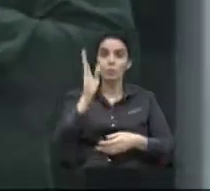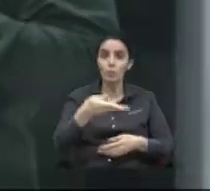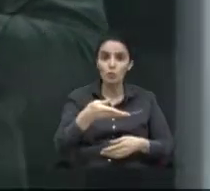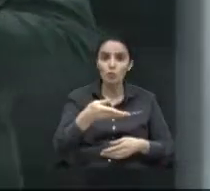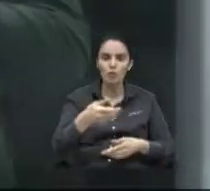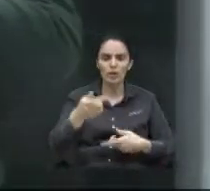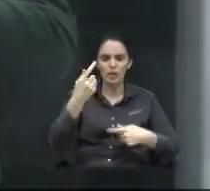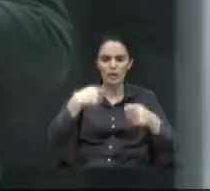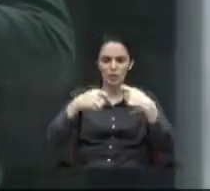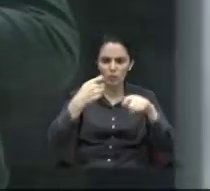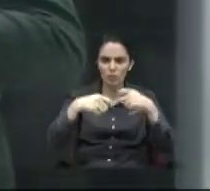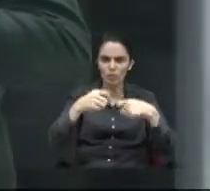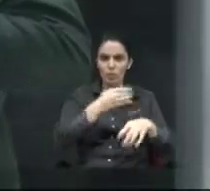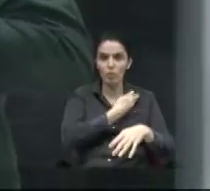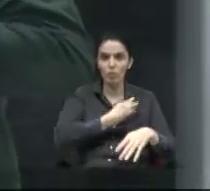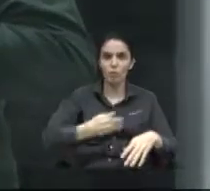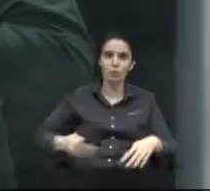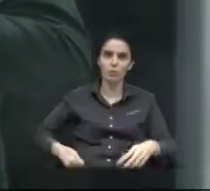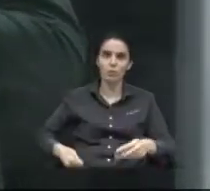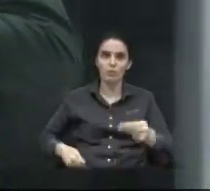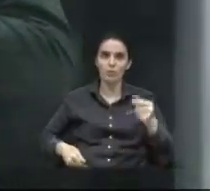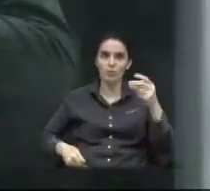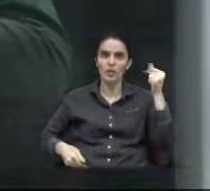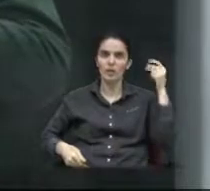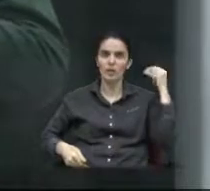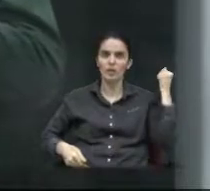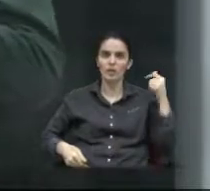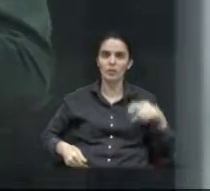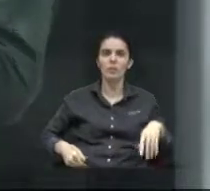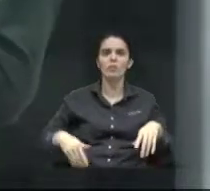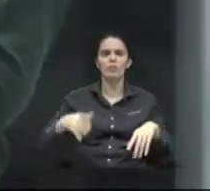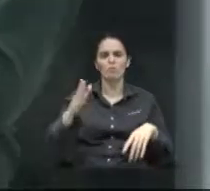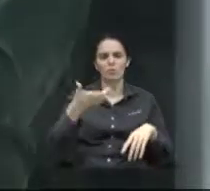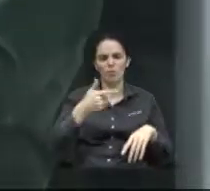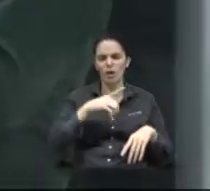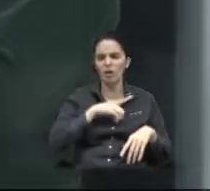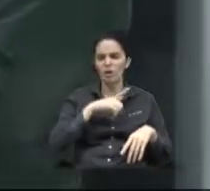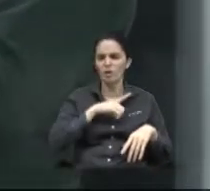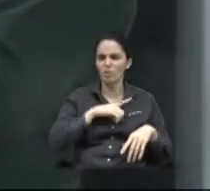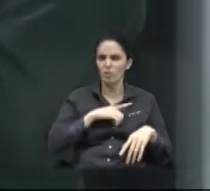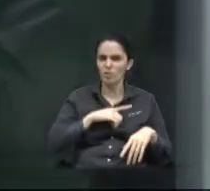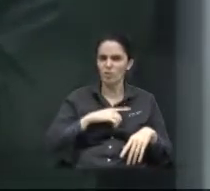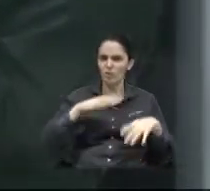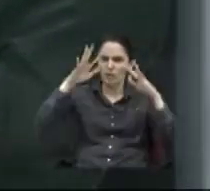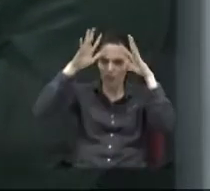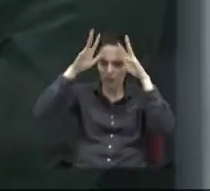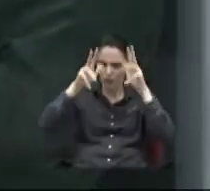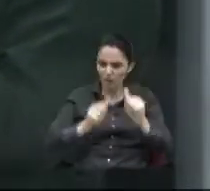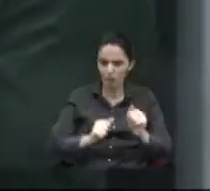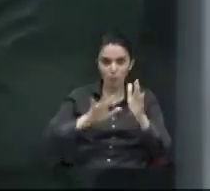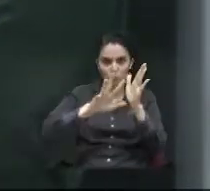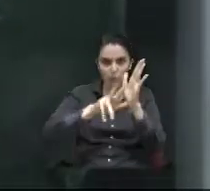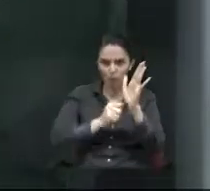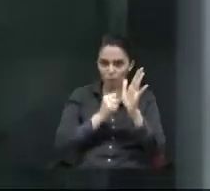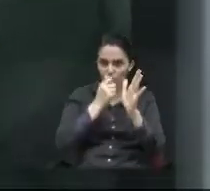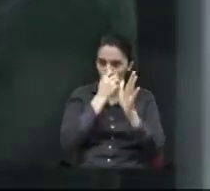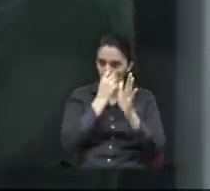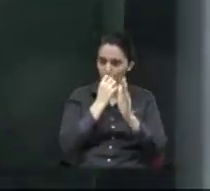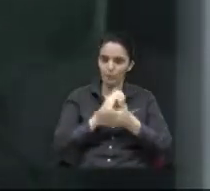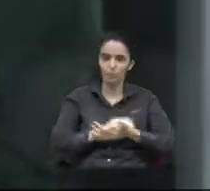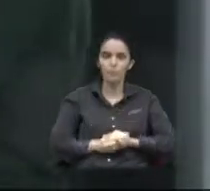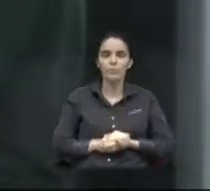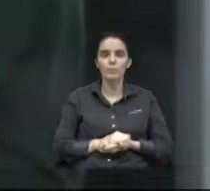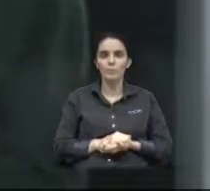negociado com o governo, naquela época já tinha corrupção, já tinham negociado com o governo a indenização de 800 conto